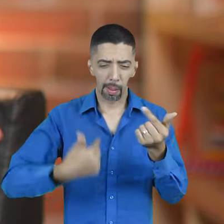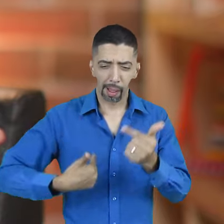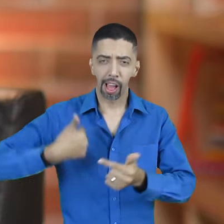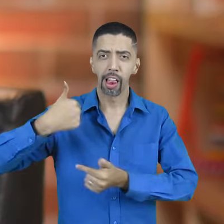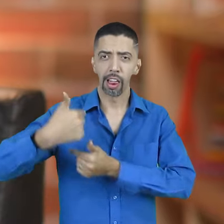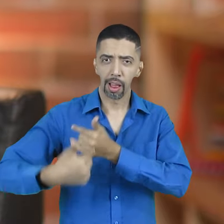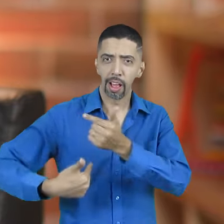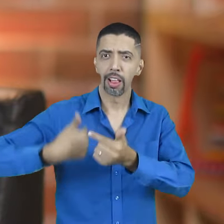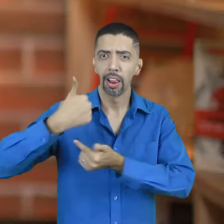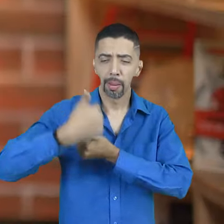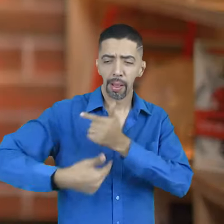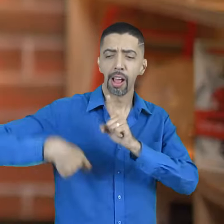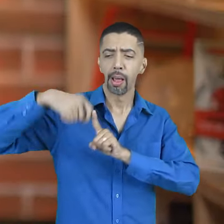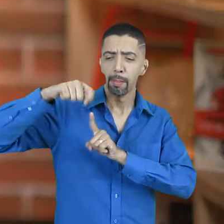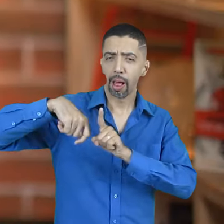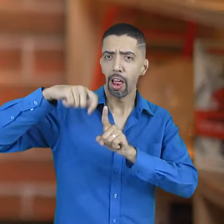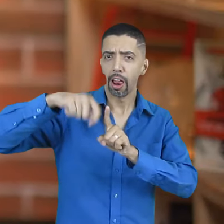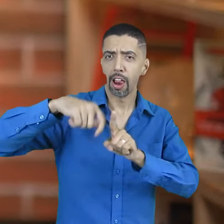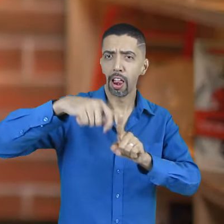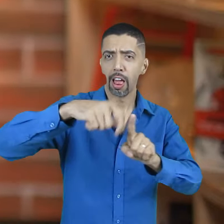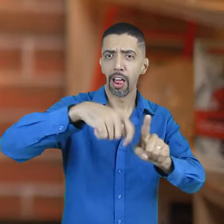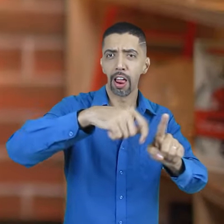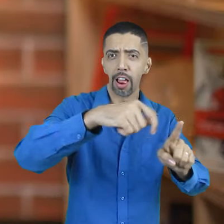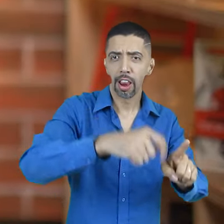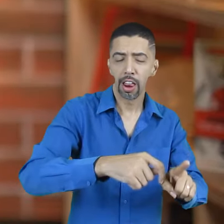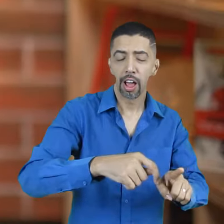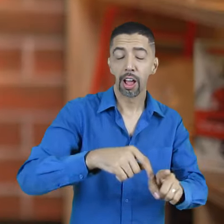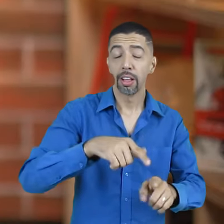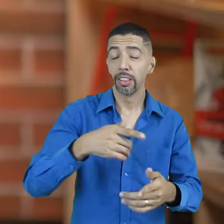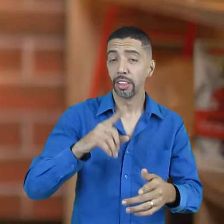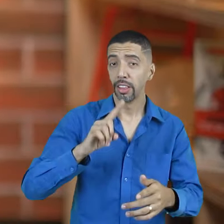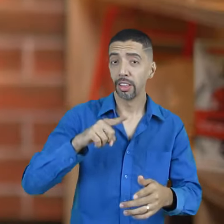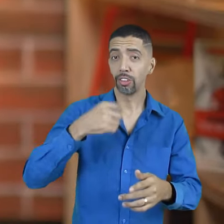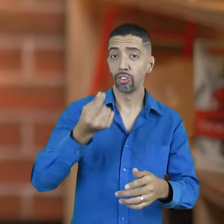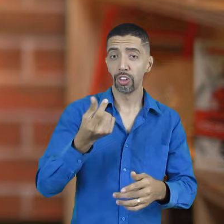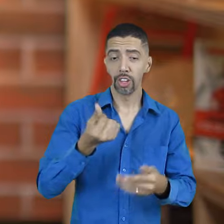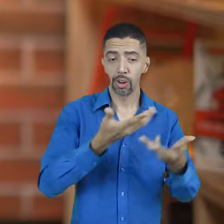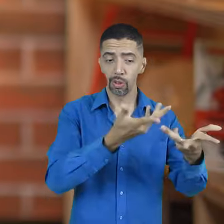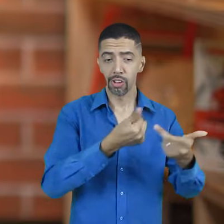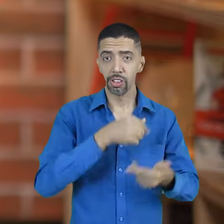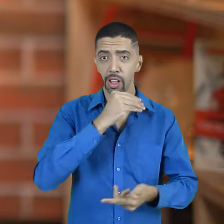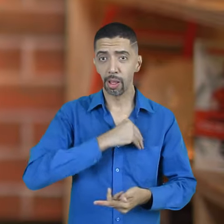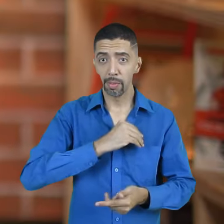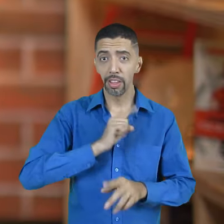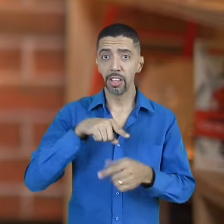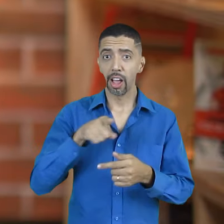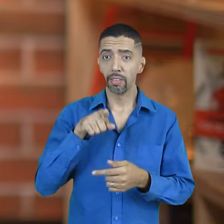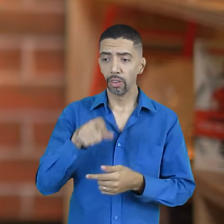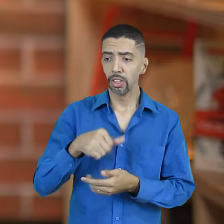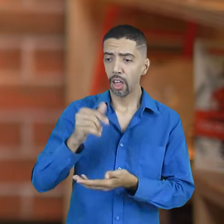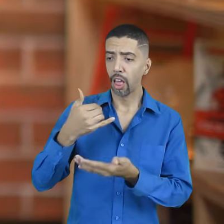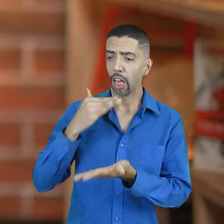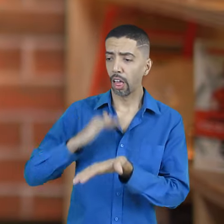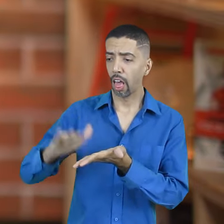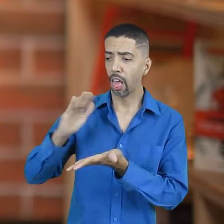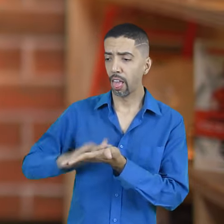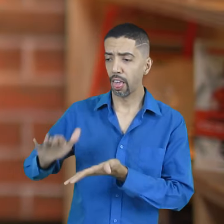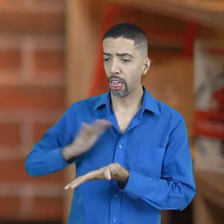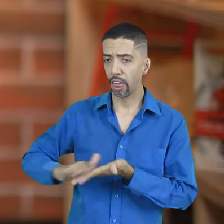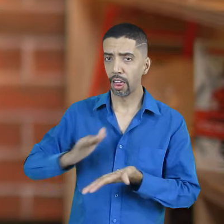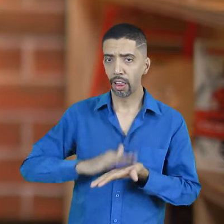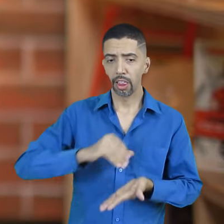trabalhamos mês a mês. De repente, a gente joga em todos esses vícios e vai levando a gente a uma